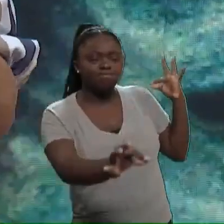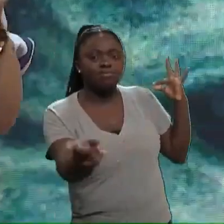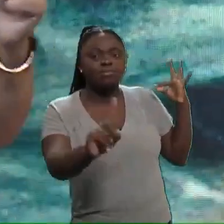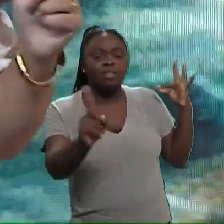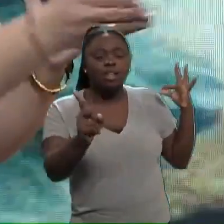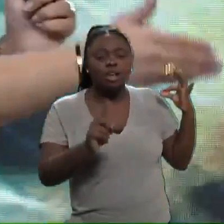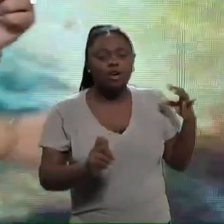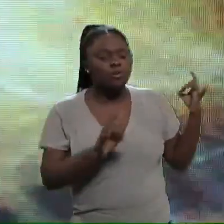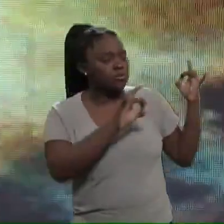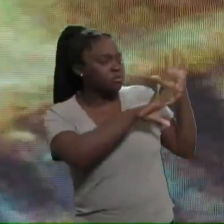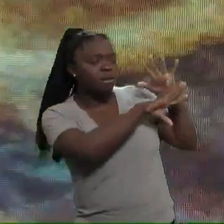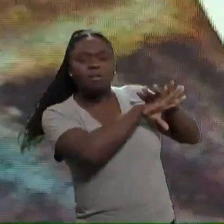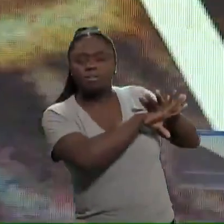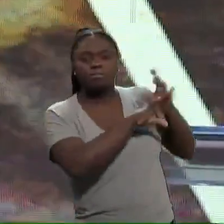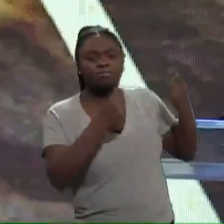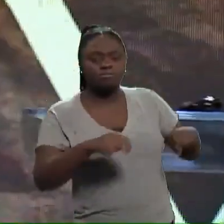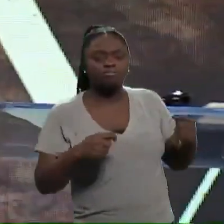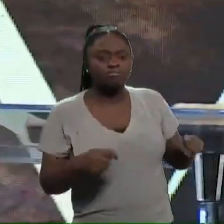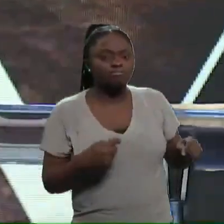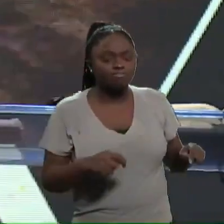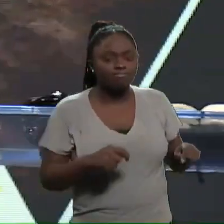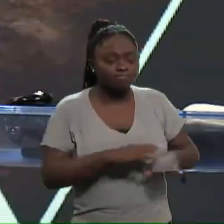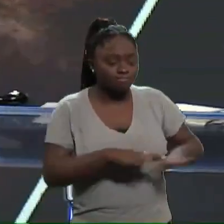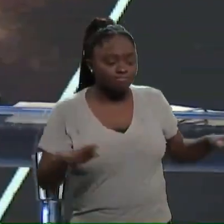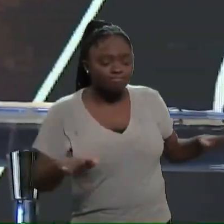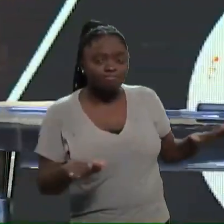os ciclos que precisam ser fechados.